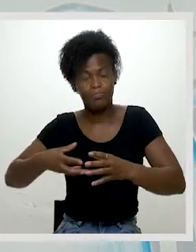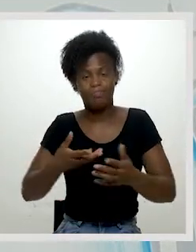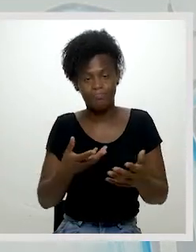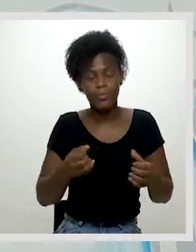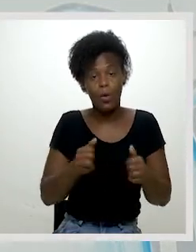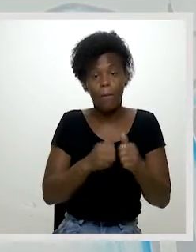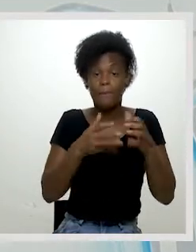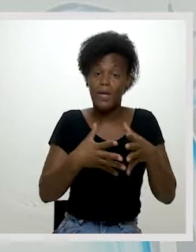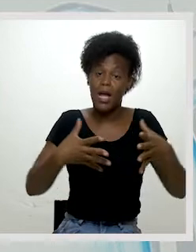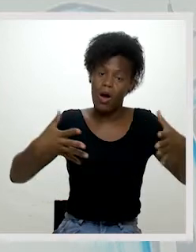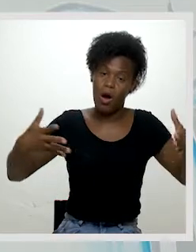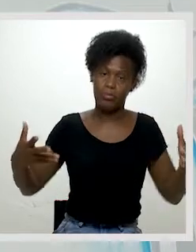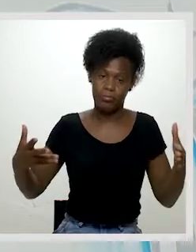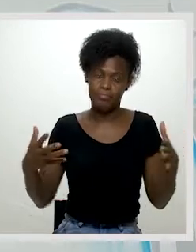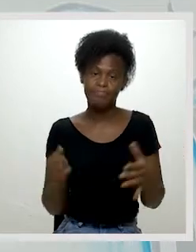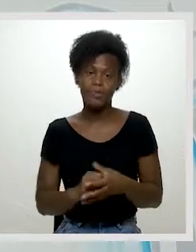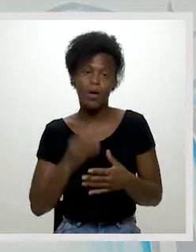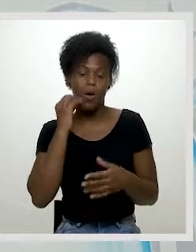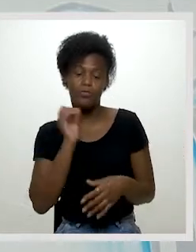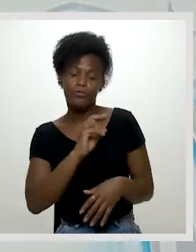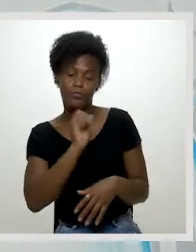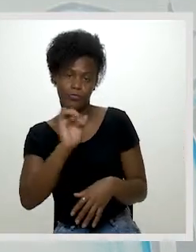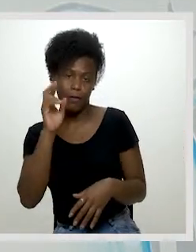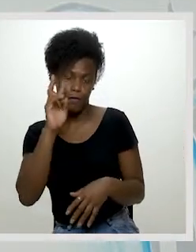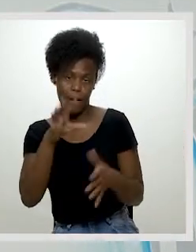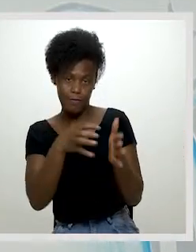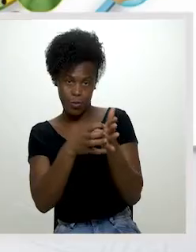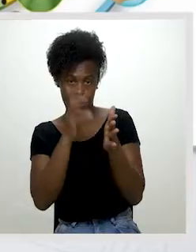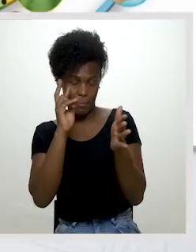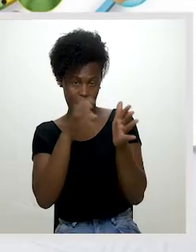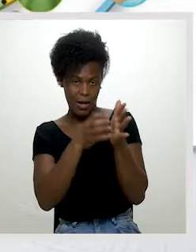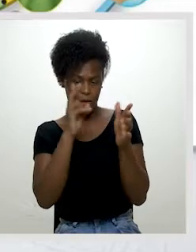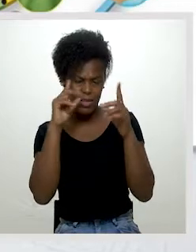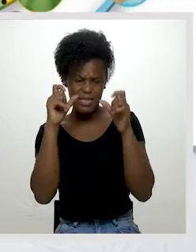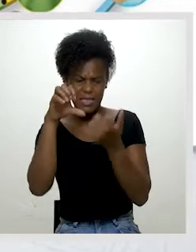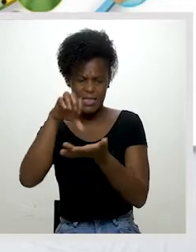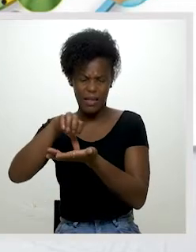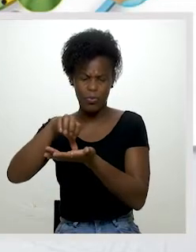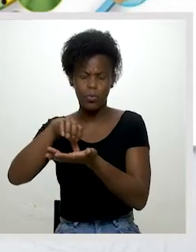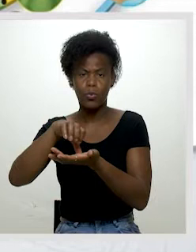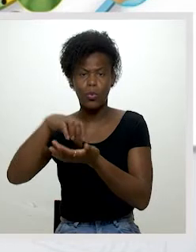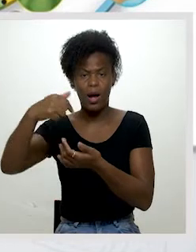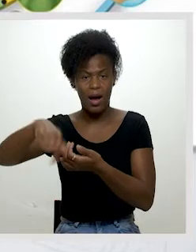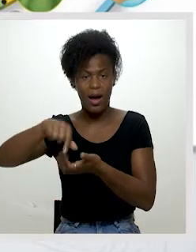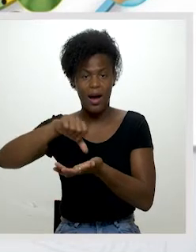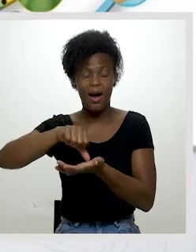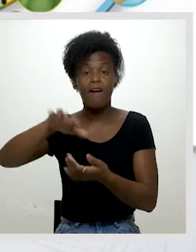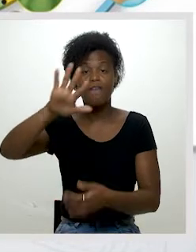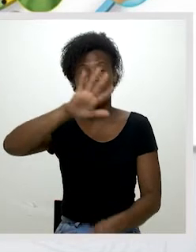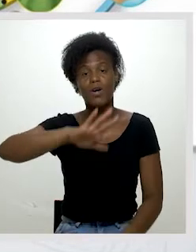Seres vivos com maior dimensão. Como podem ver naquela figura, lá no centro está lá